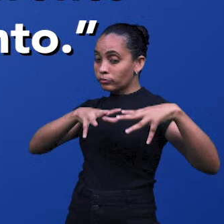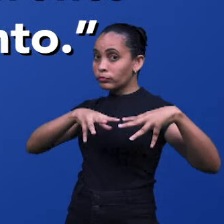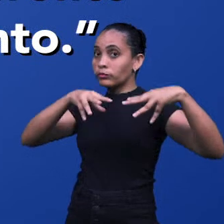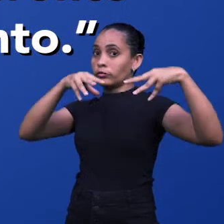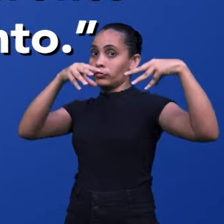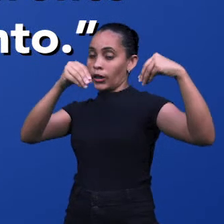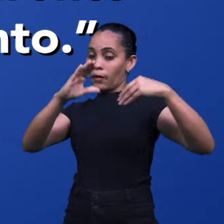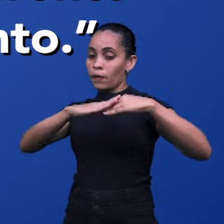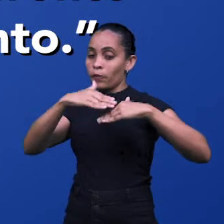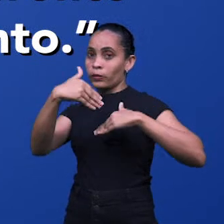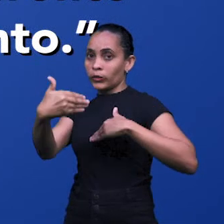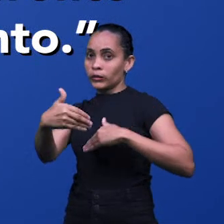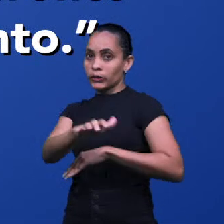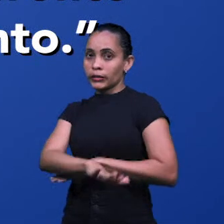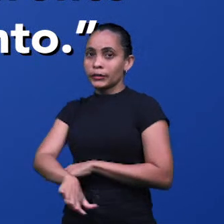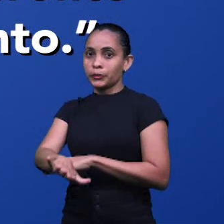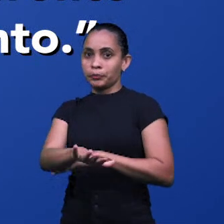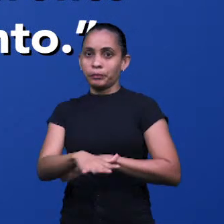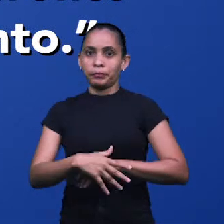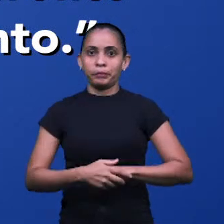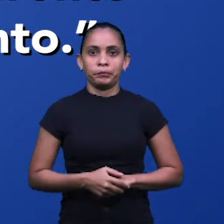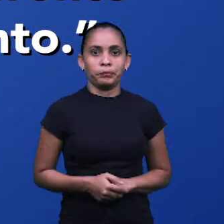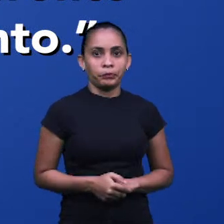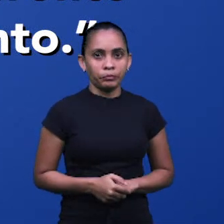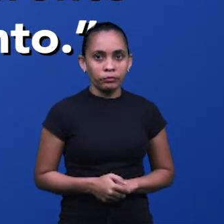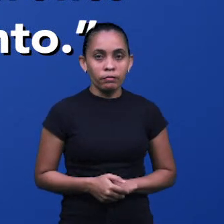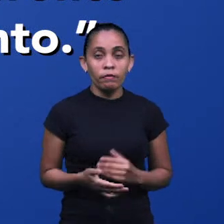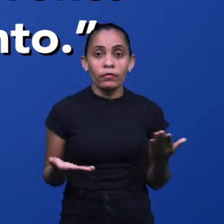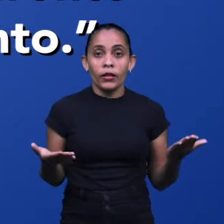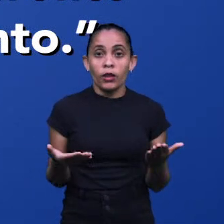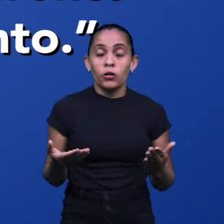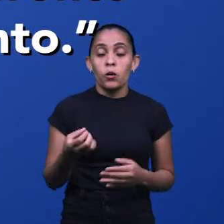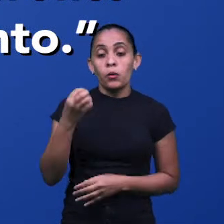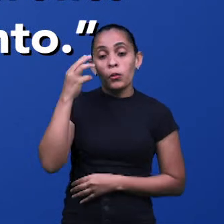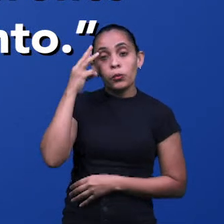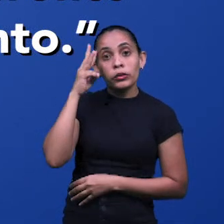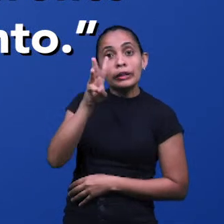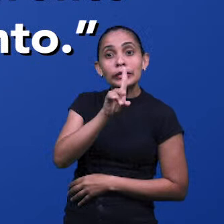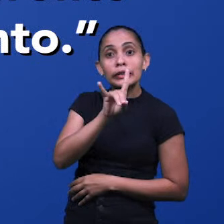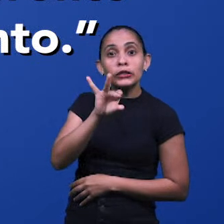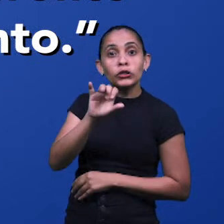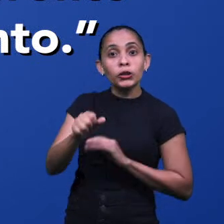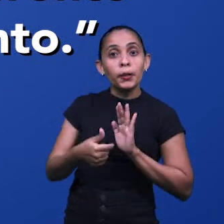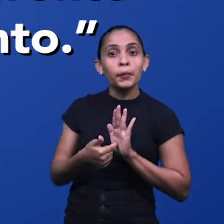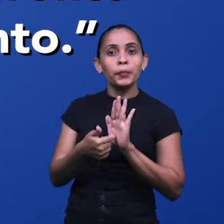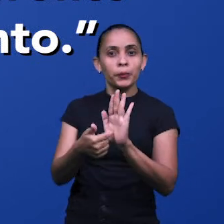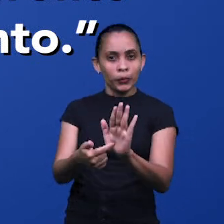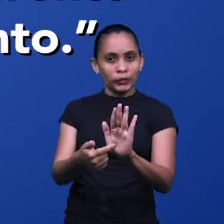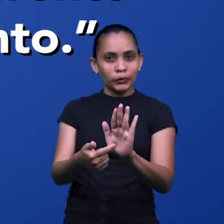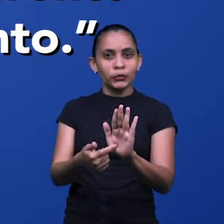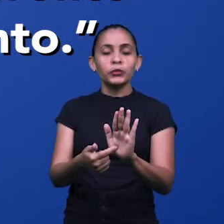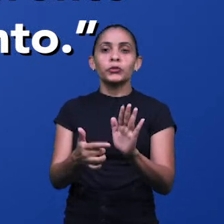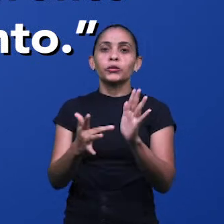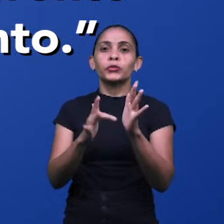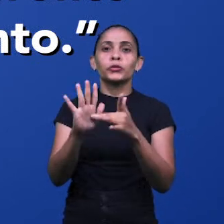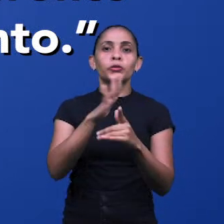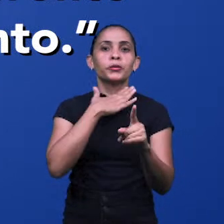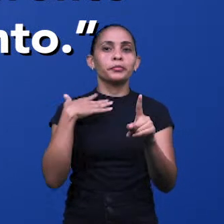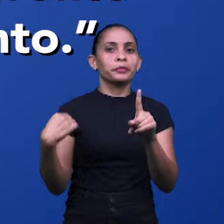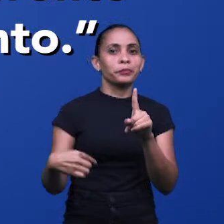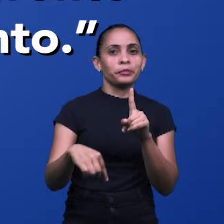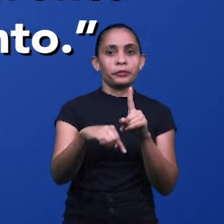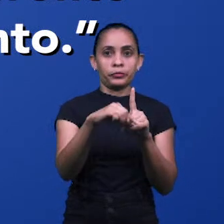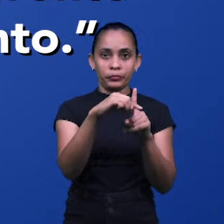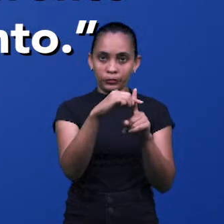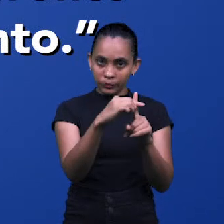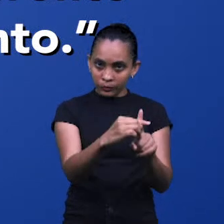frente à entrada do aposento. O terceiro dia, ele nos fala do sacrifício do Senhor Jesus,